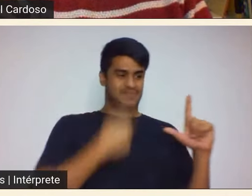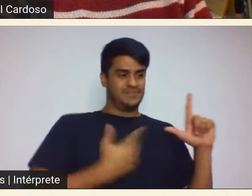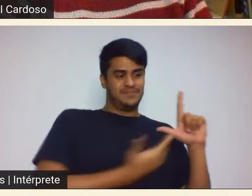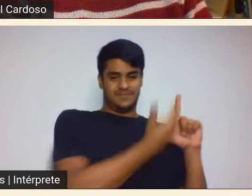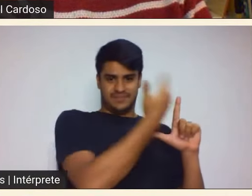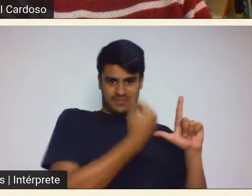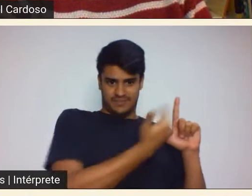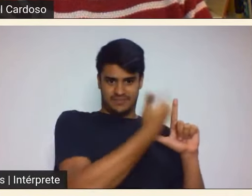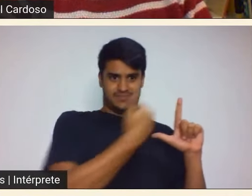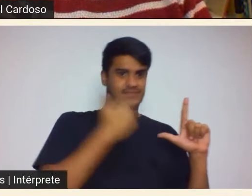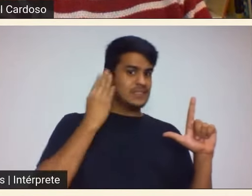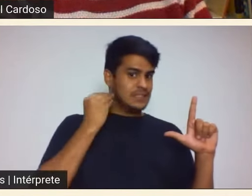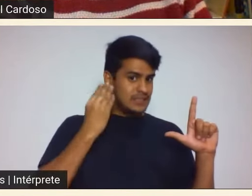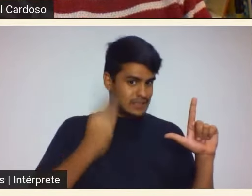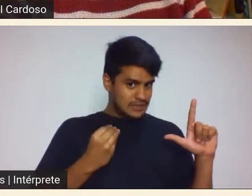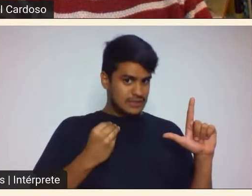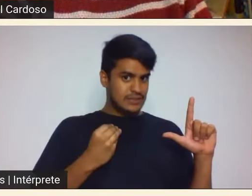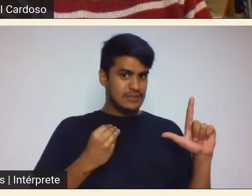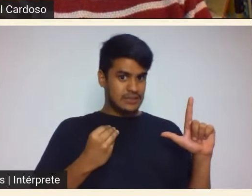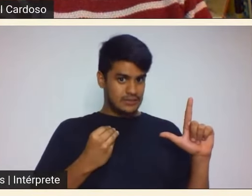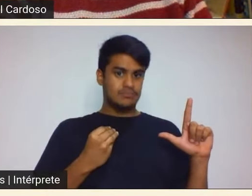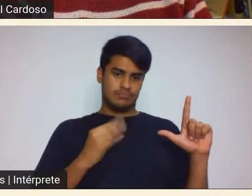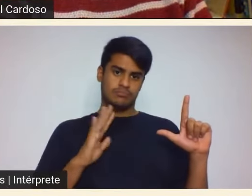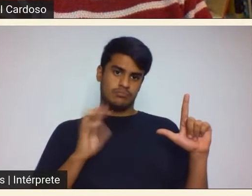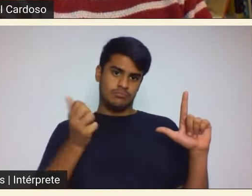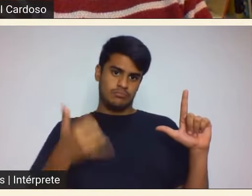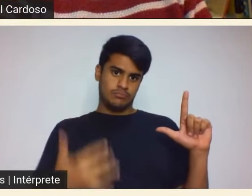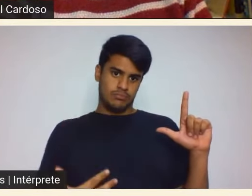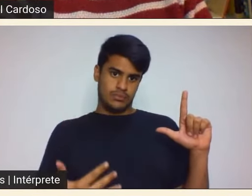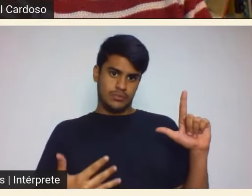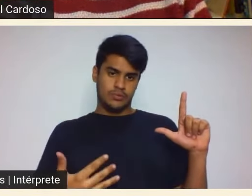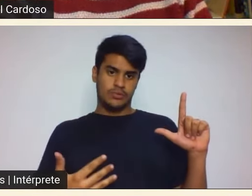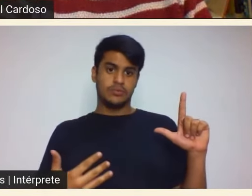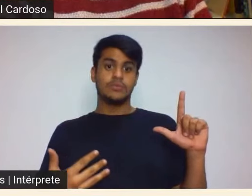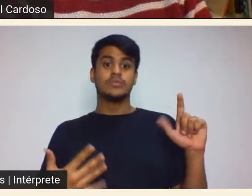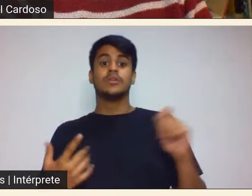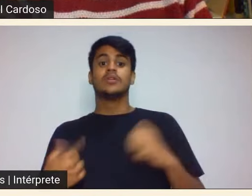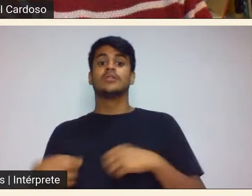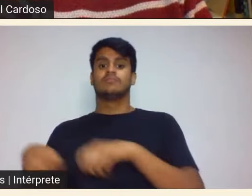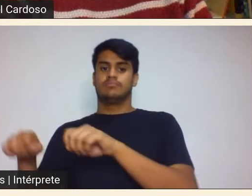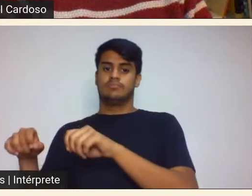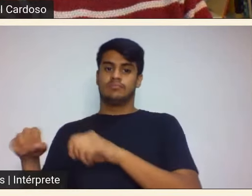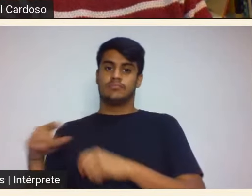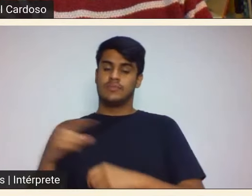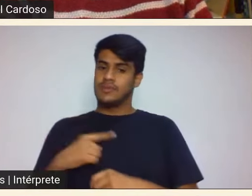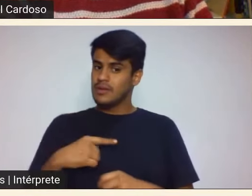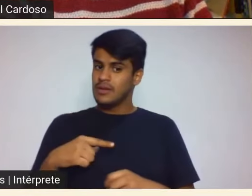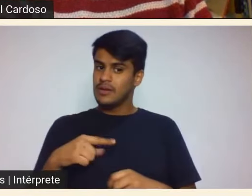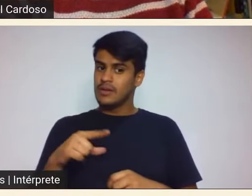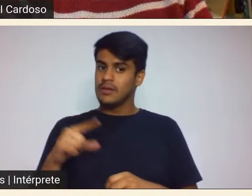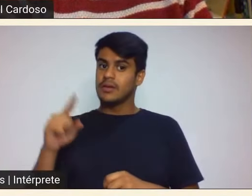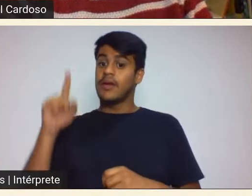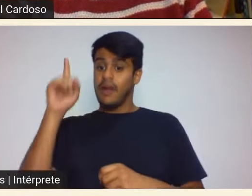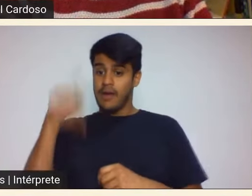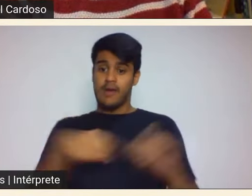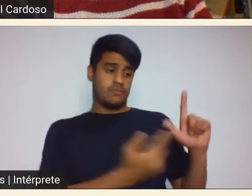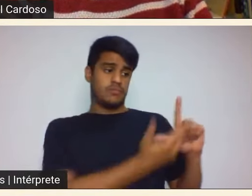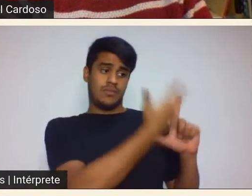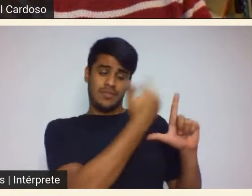relação, então, que a gente, se a gente não sabe que esse é um retrato